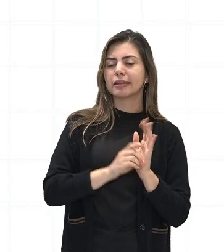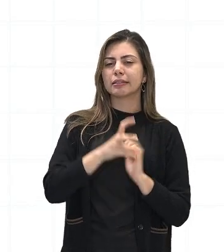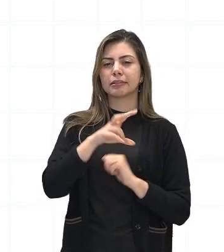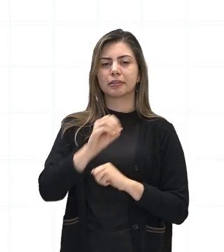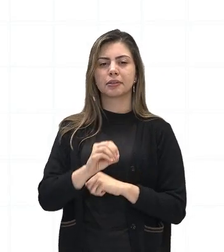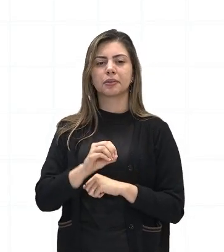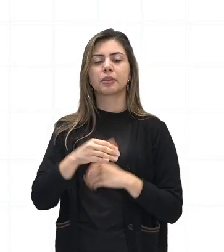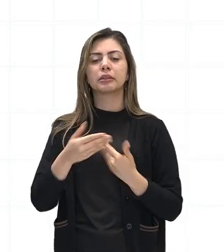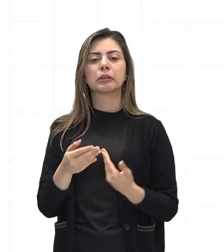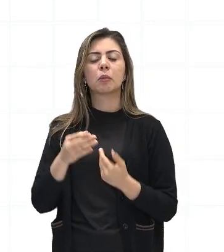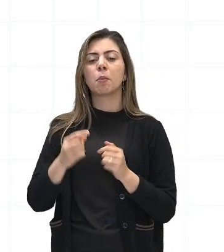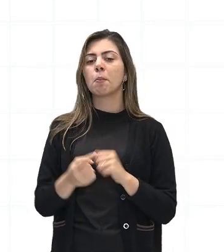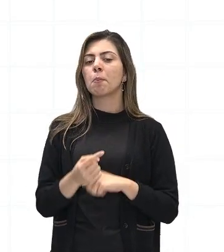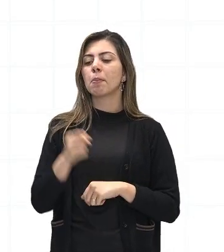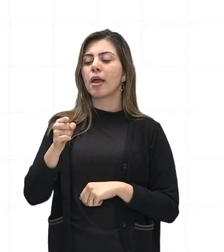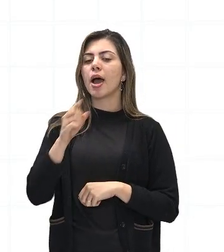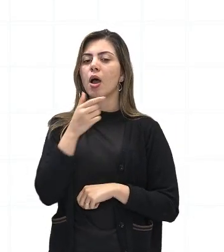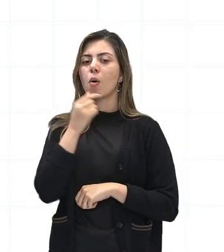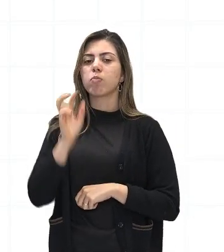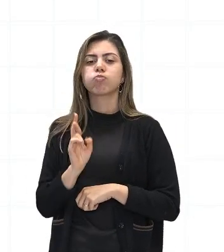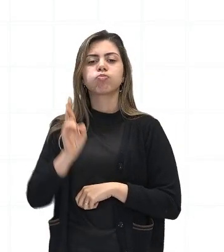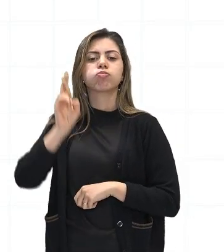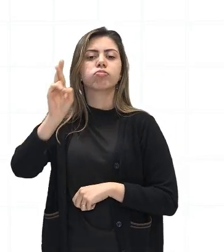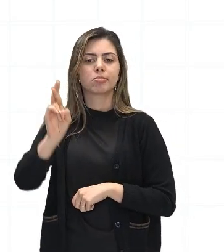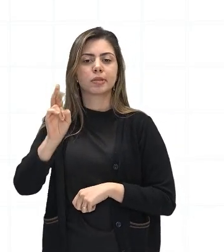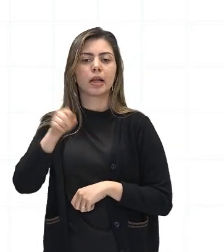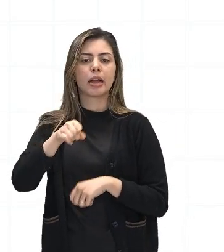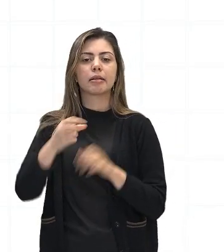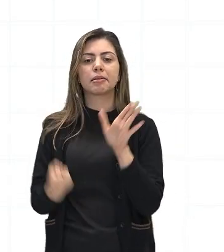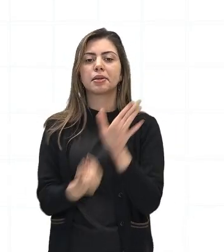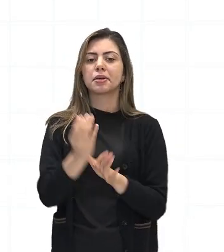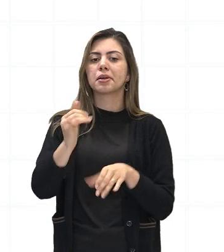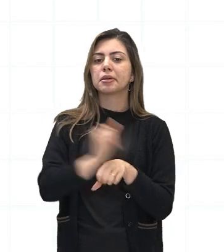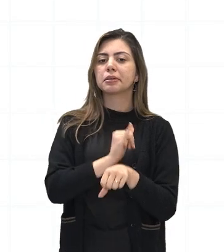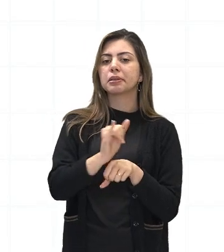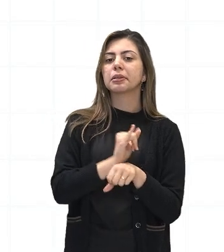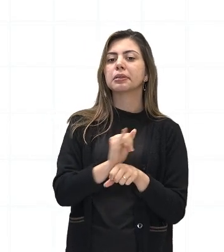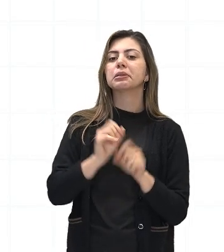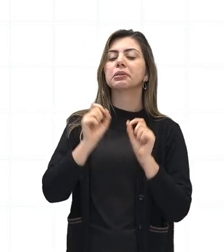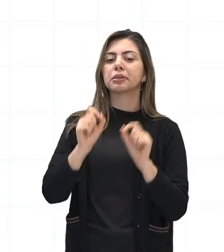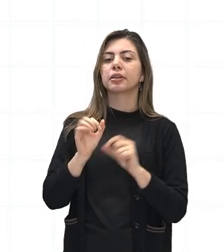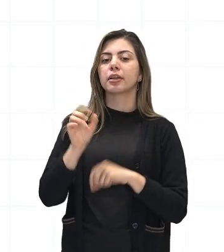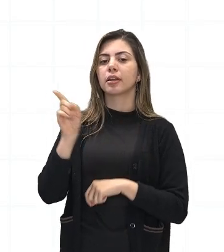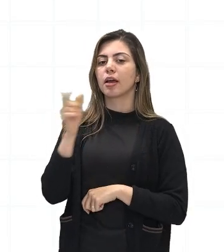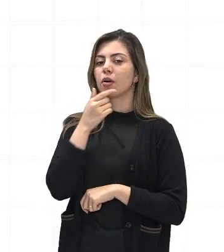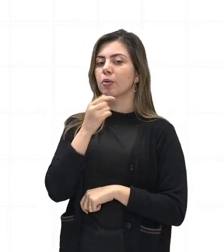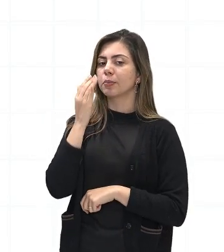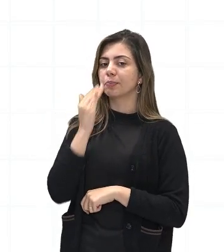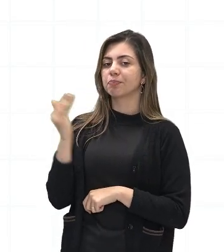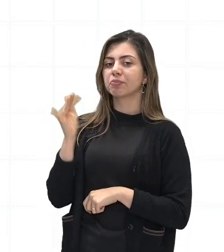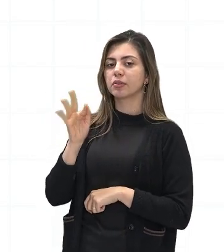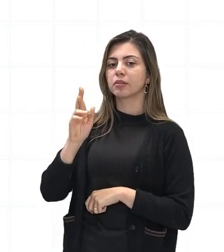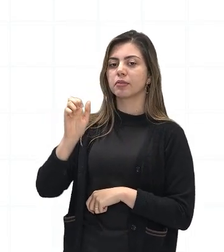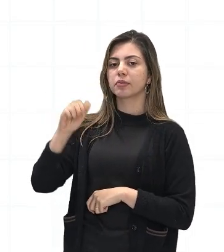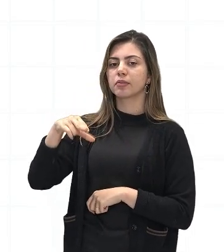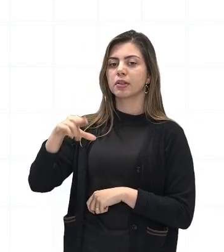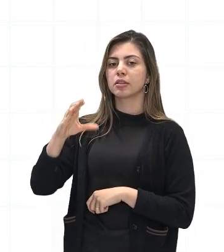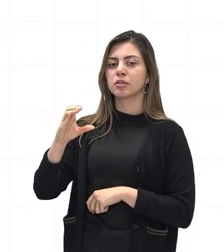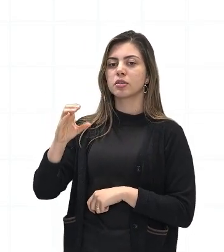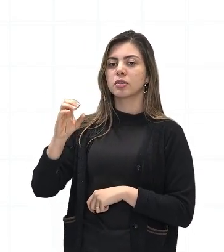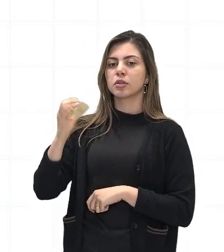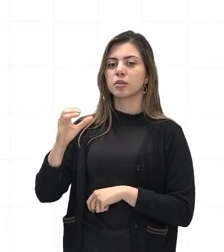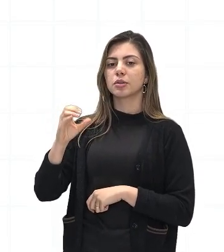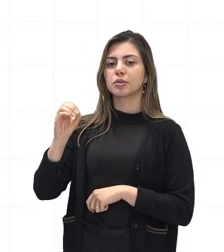primeiro movimento, né, dessa técnica utilizada foi François Mézières, essa